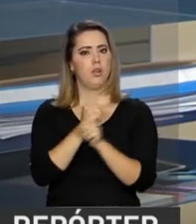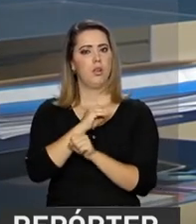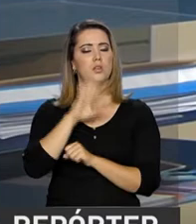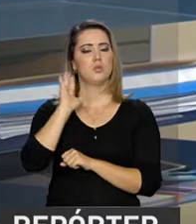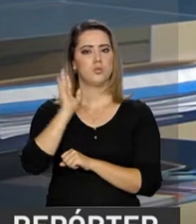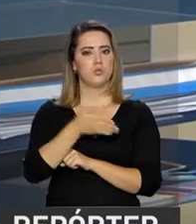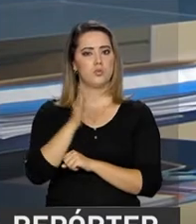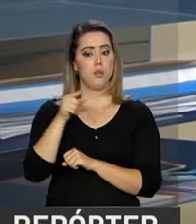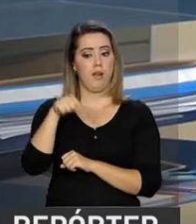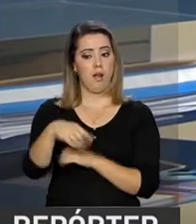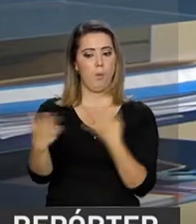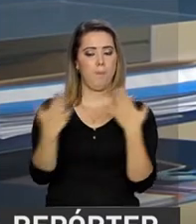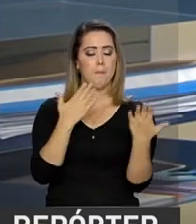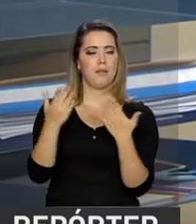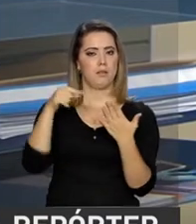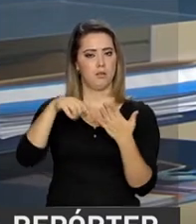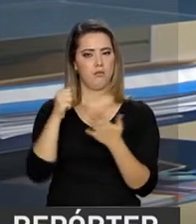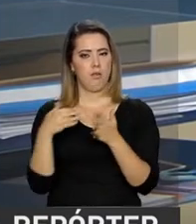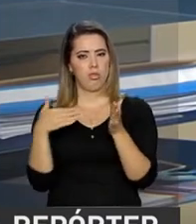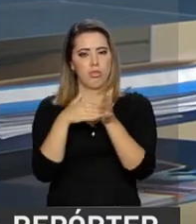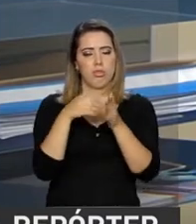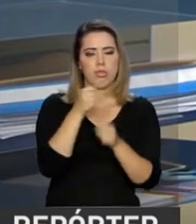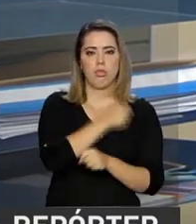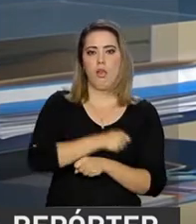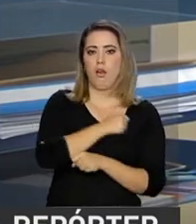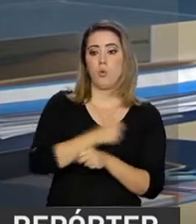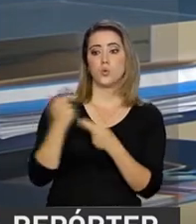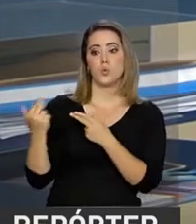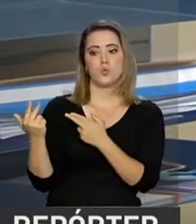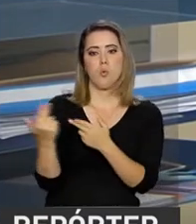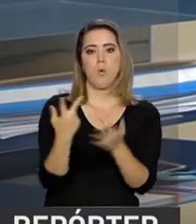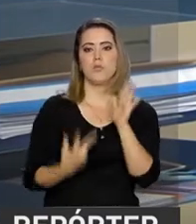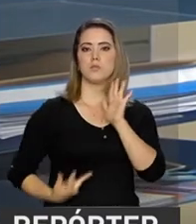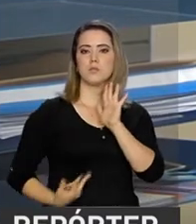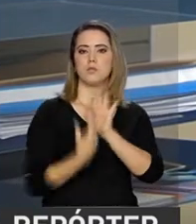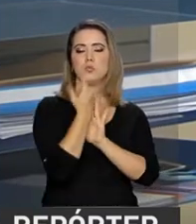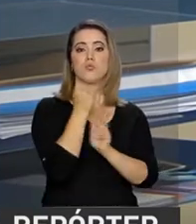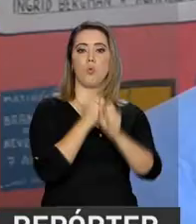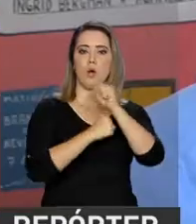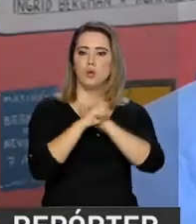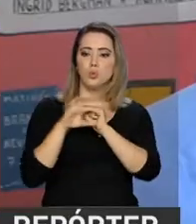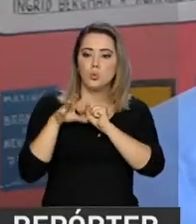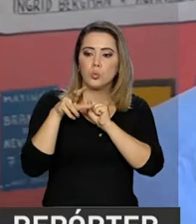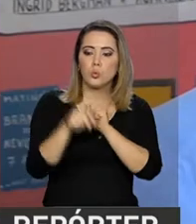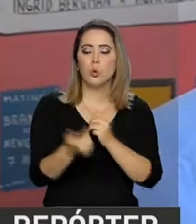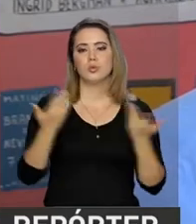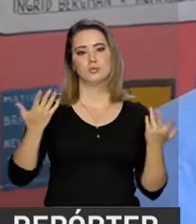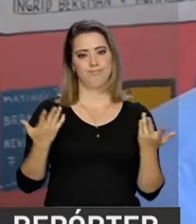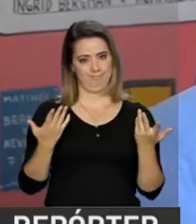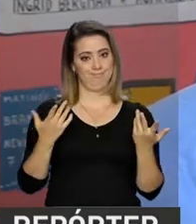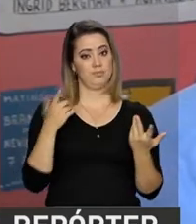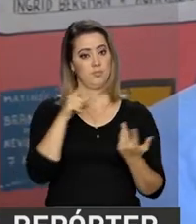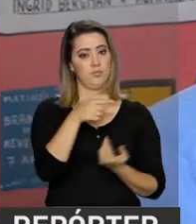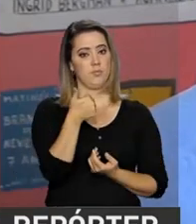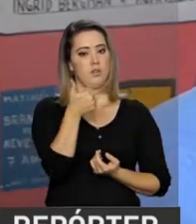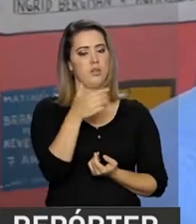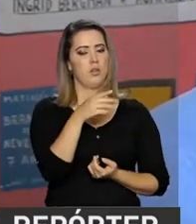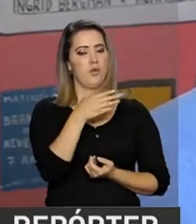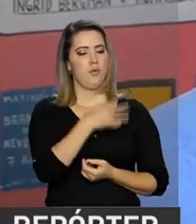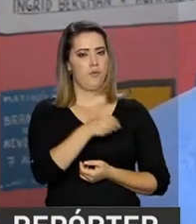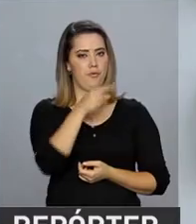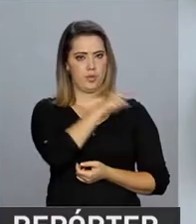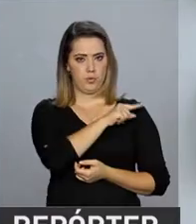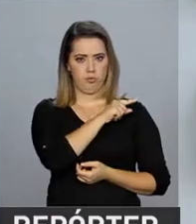ter agora em agosto feito mesmo número de transplante foi feito no passado o filho de 16 anos da cozinheira